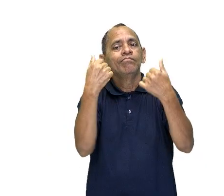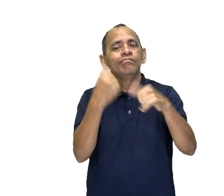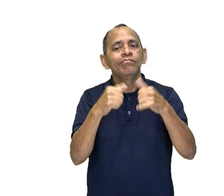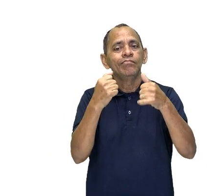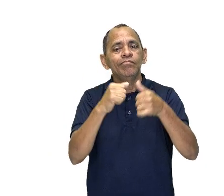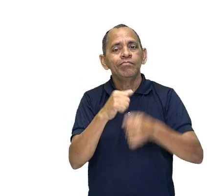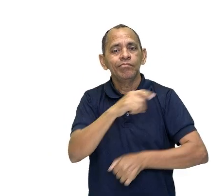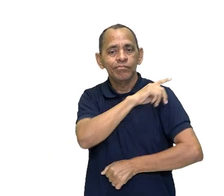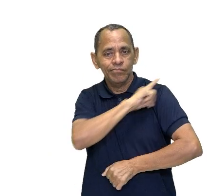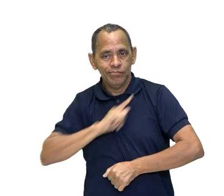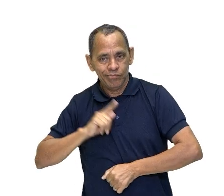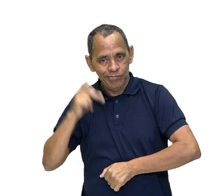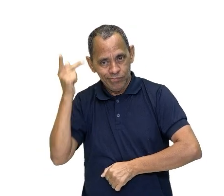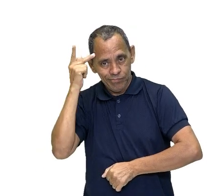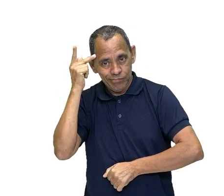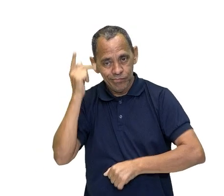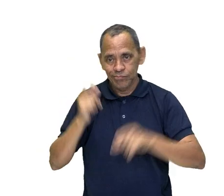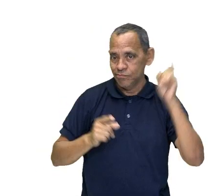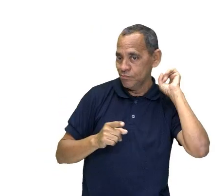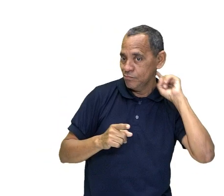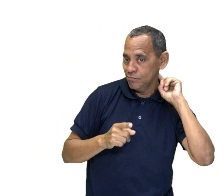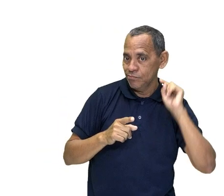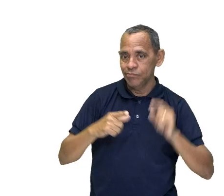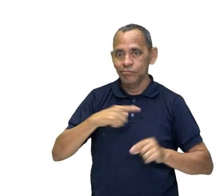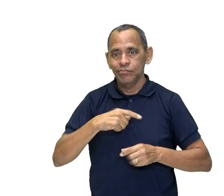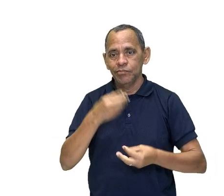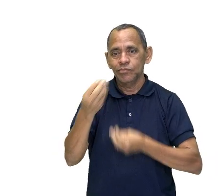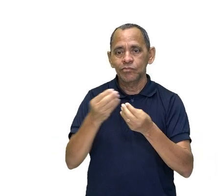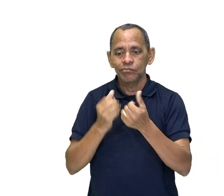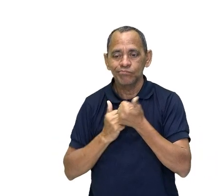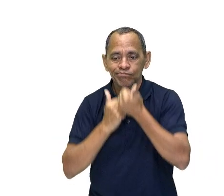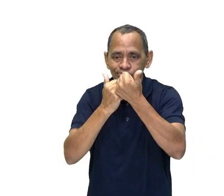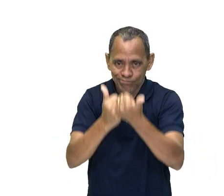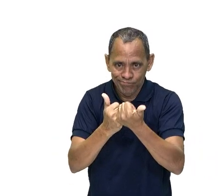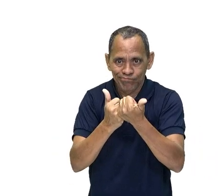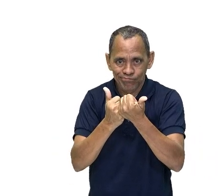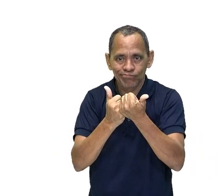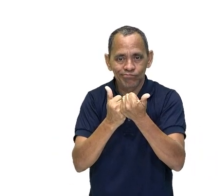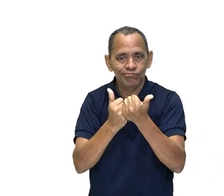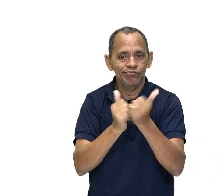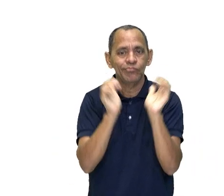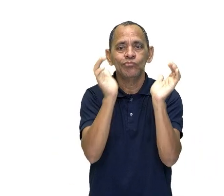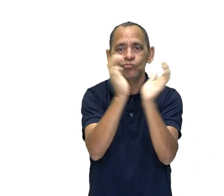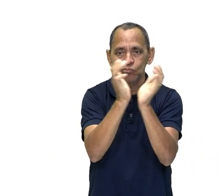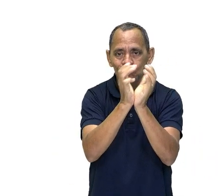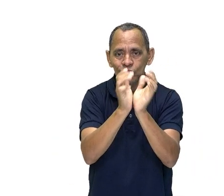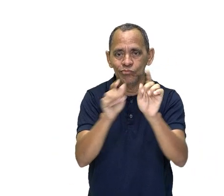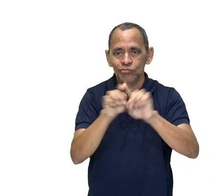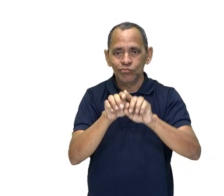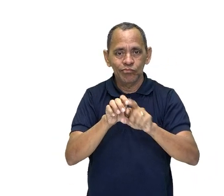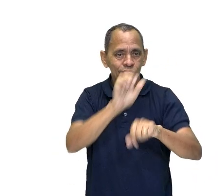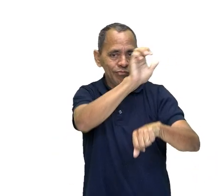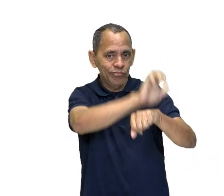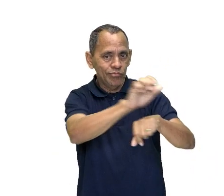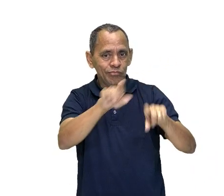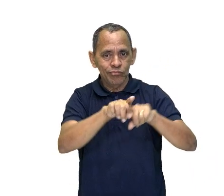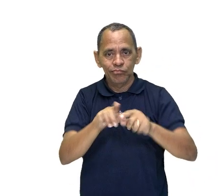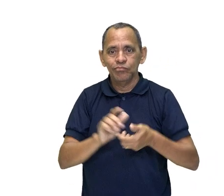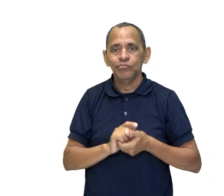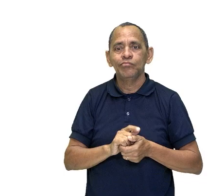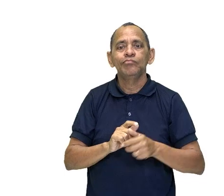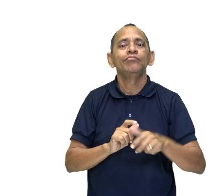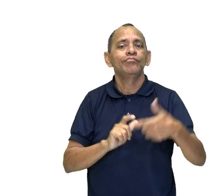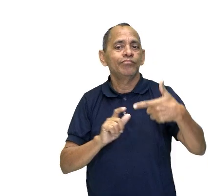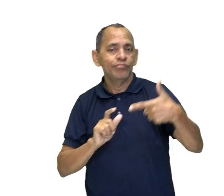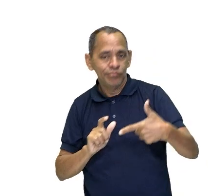presidentes paulistas e mineiros tiveram de encontrar apoio das bancadas estaduais, do Legislativo.